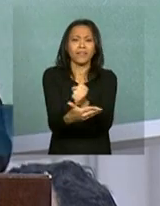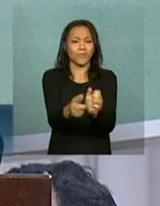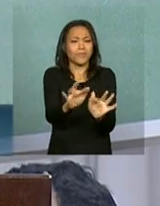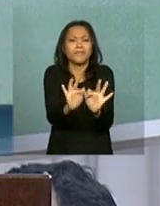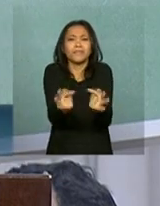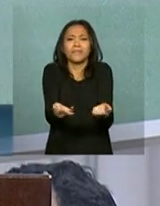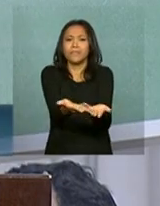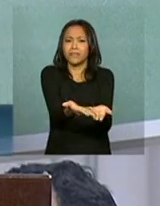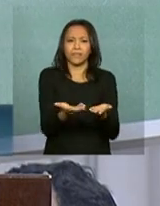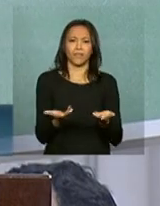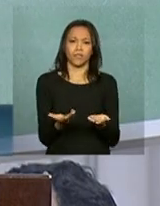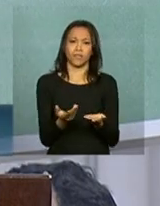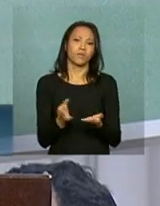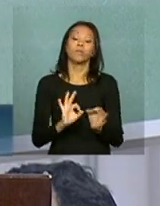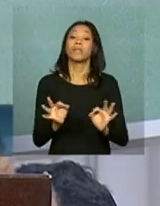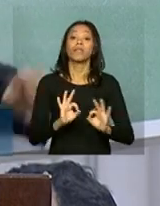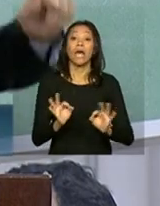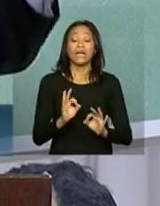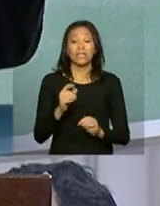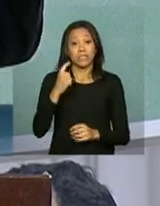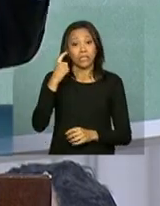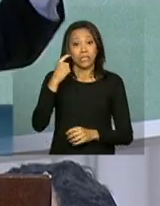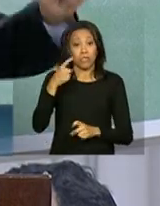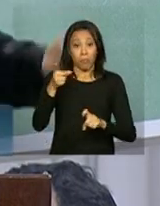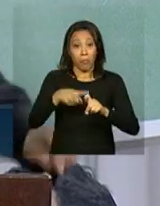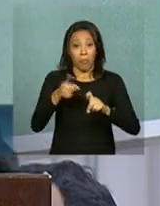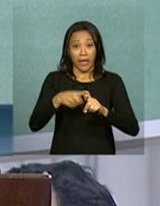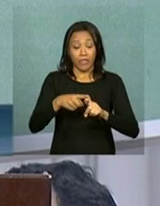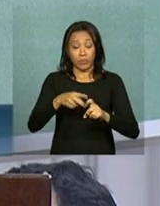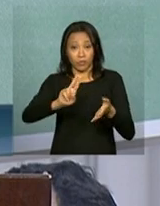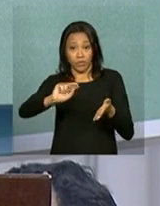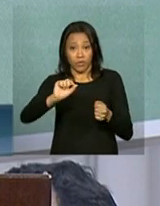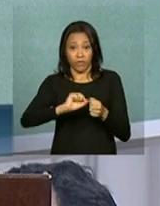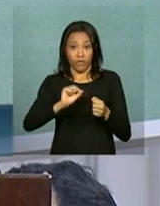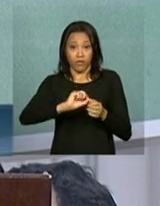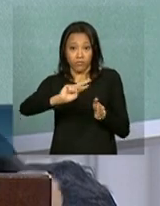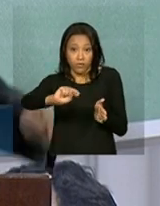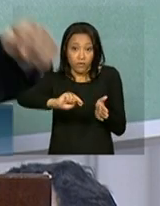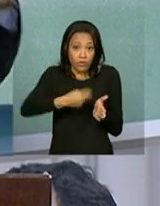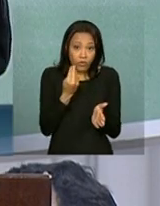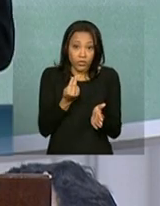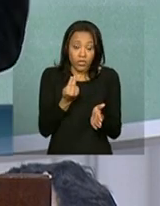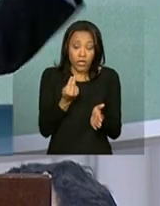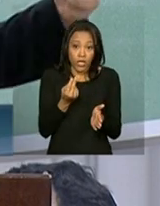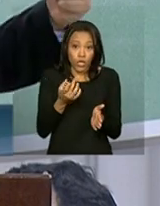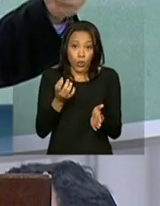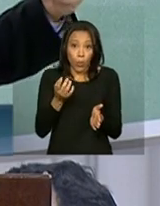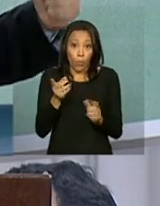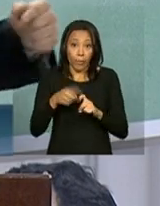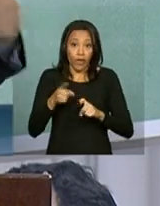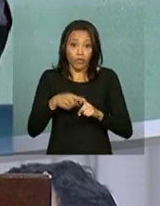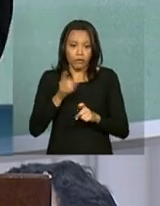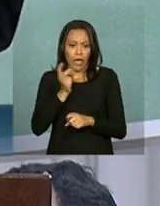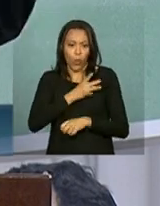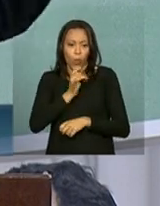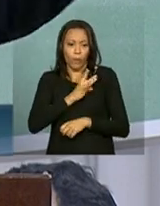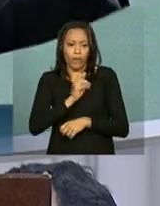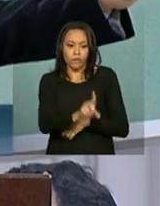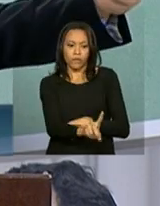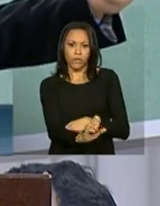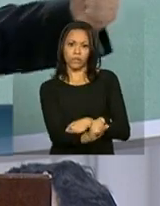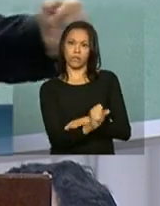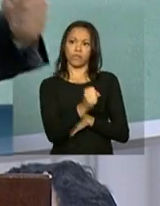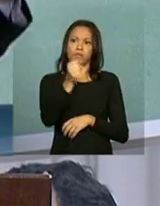mais frustrante para um médico do que ele fazer uma cirurgia e ele ficar com medo de dar alta